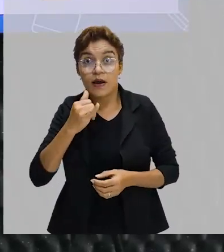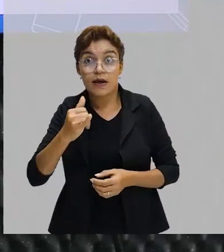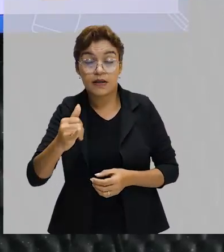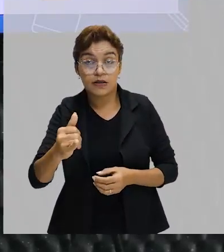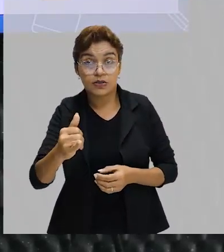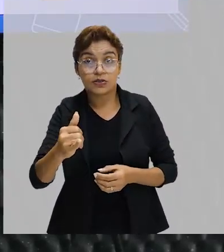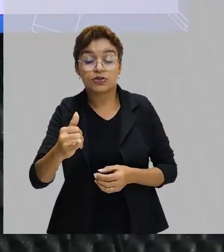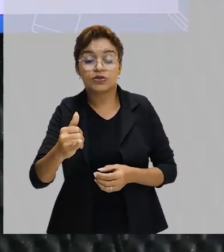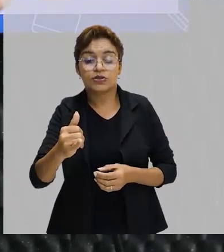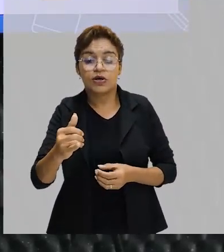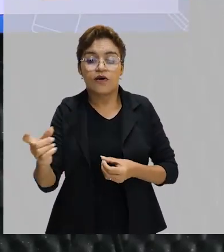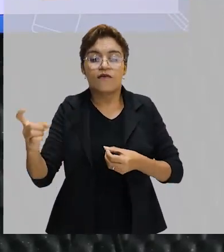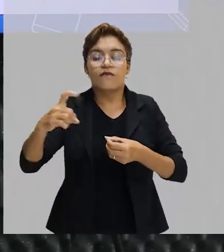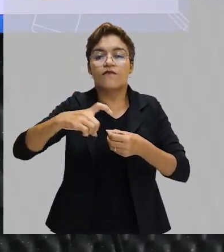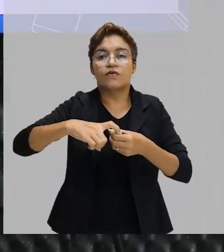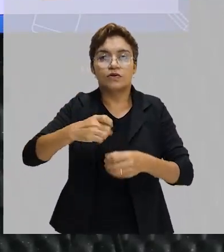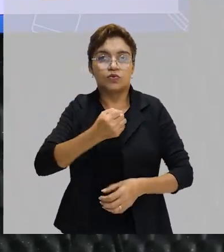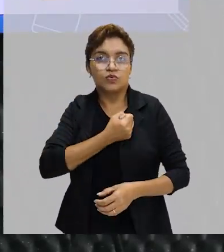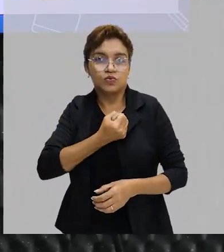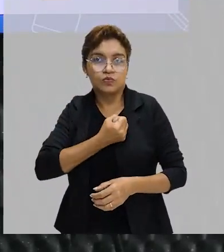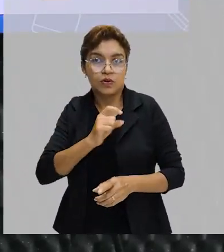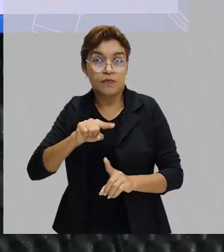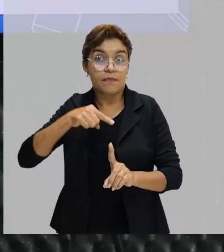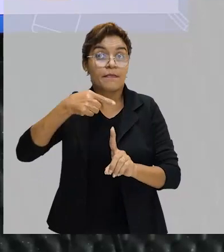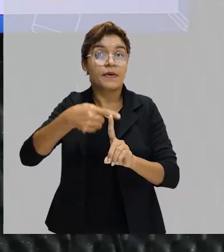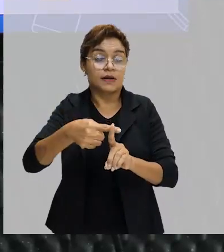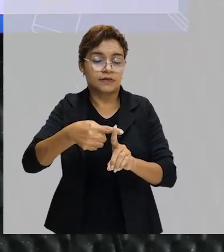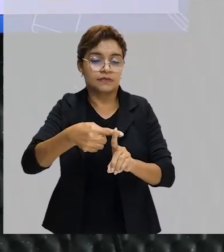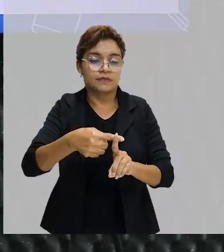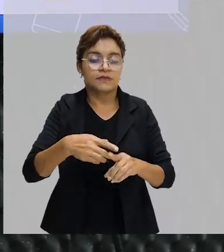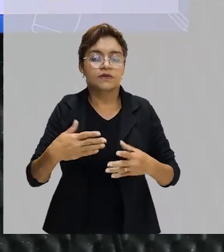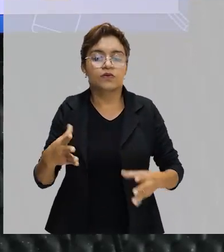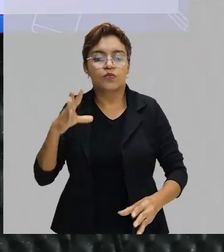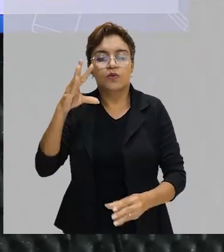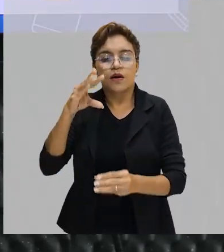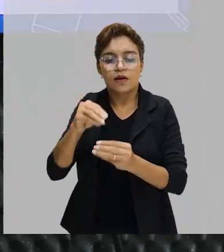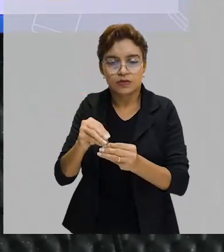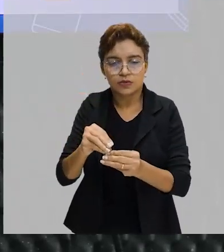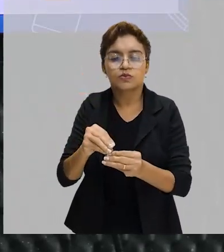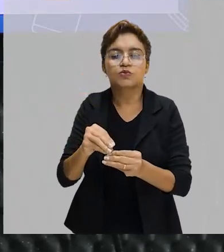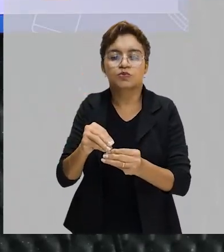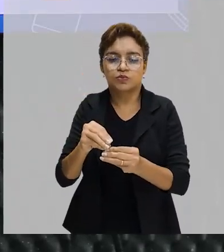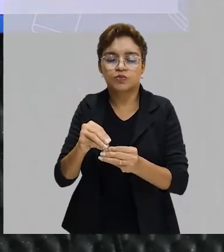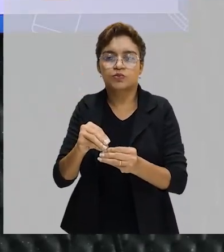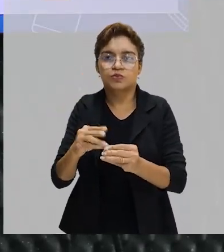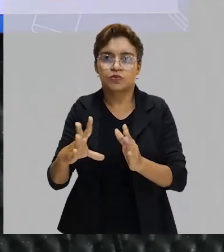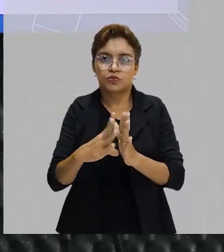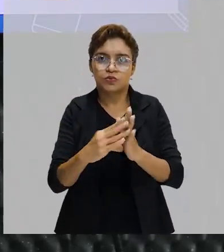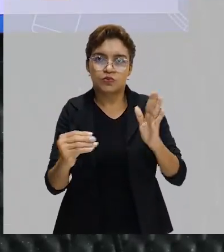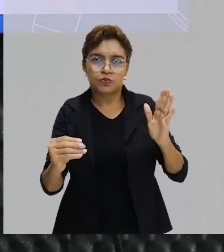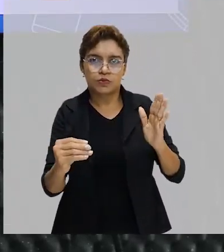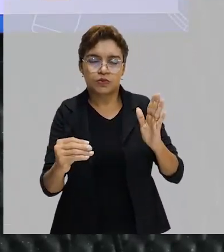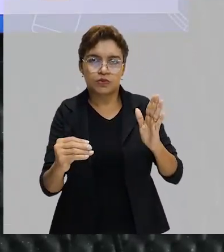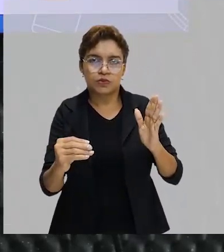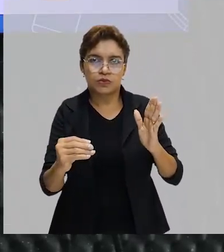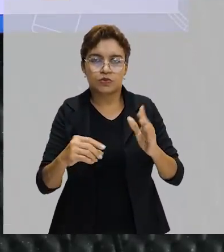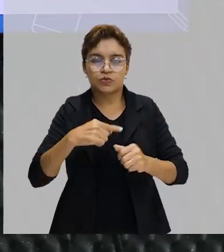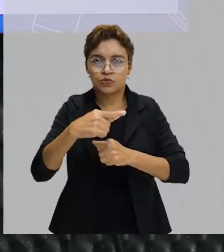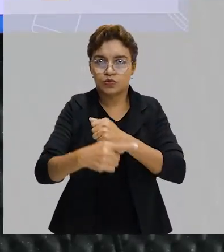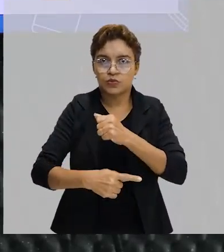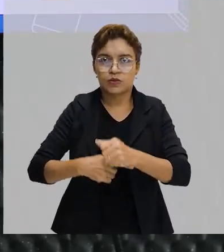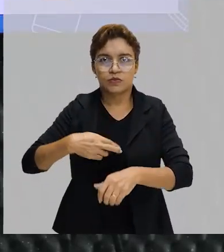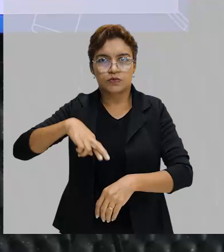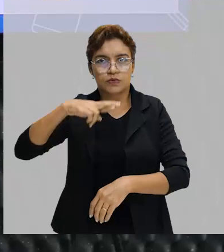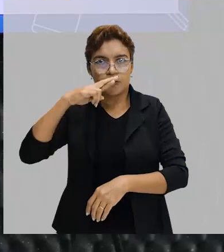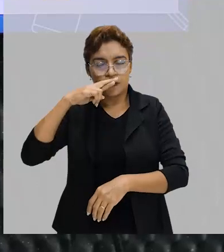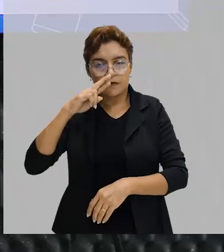né, esse valor a mais. Tudo bem, turminha? Então, um resumo do modelo de Rutherford-Bohr. Então, aqui a